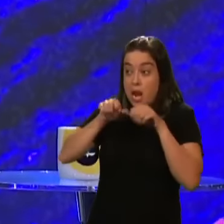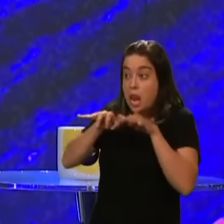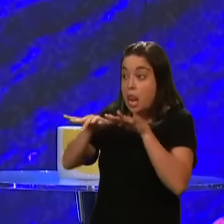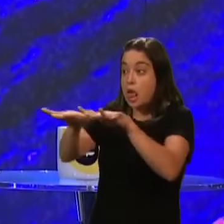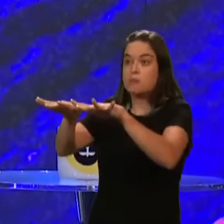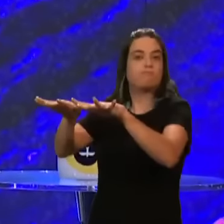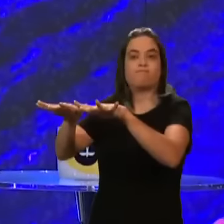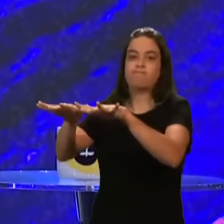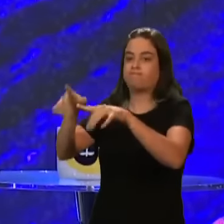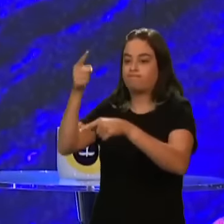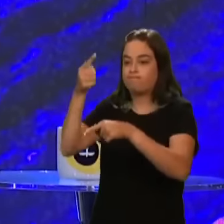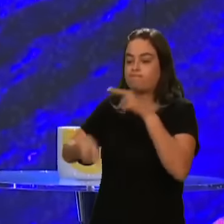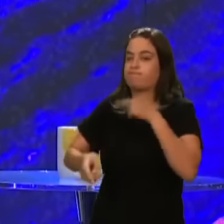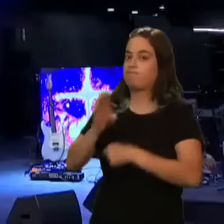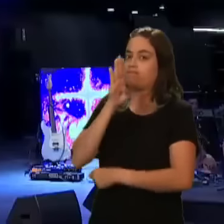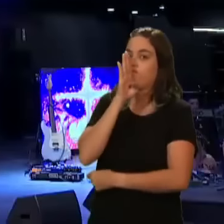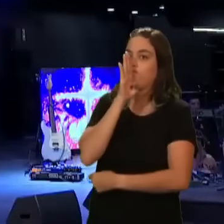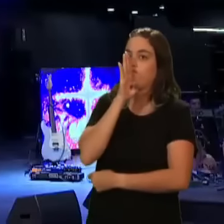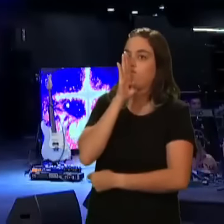a ninguém.